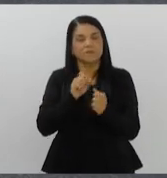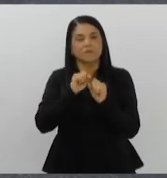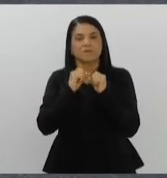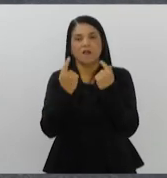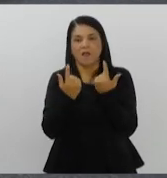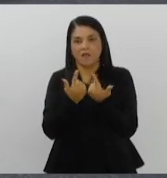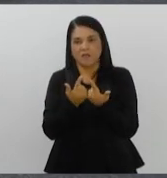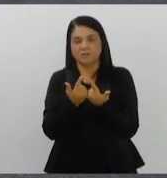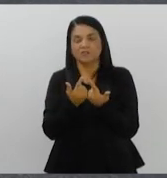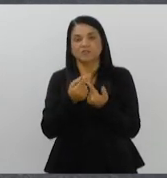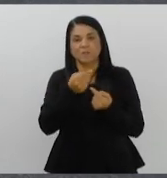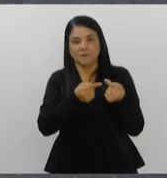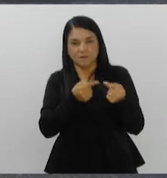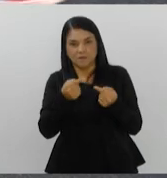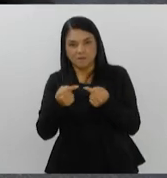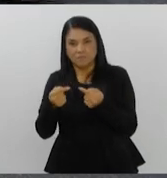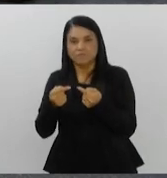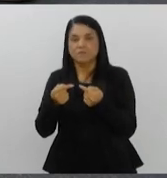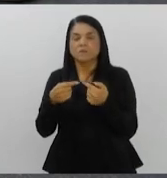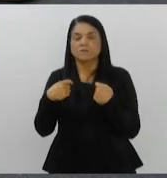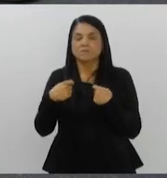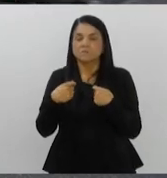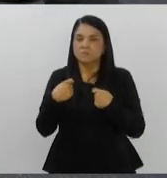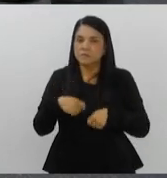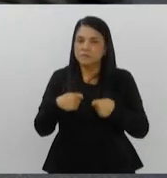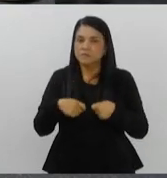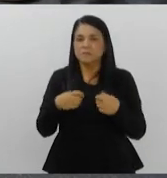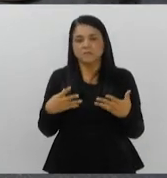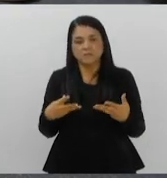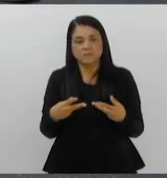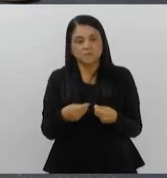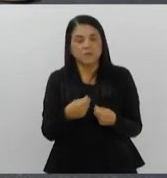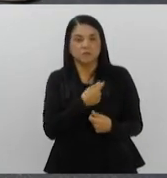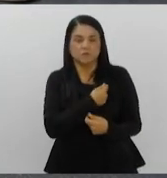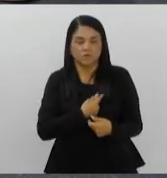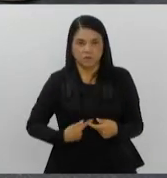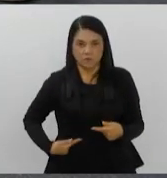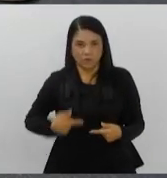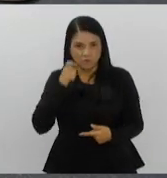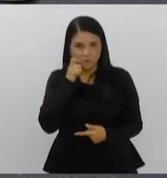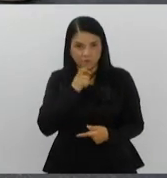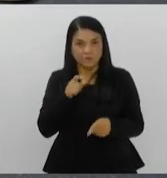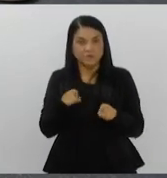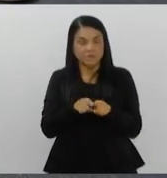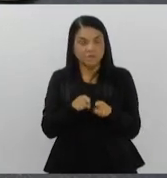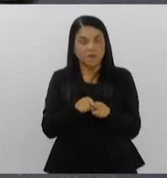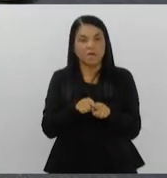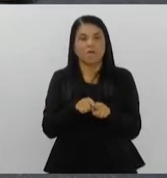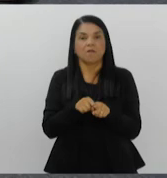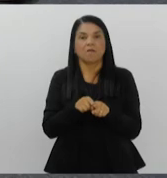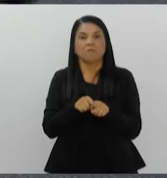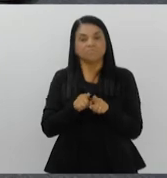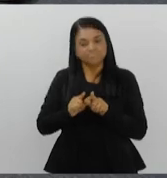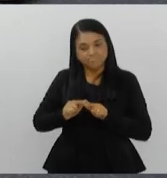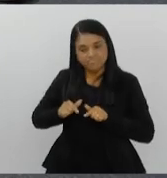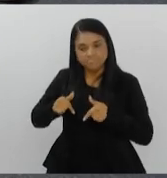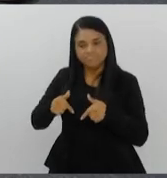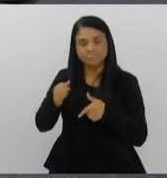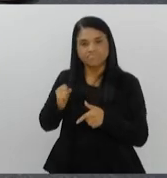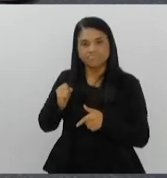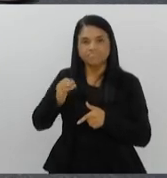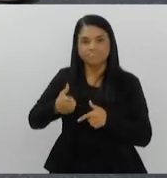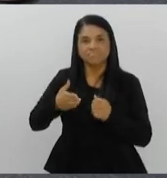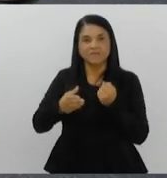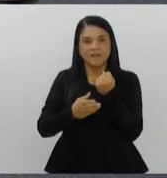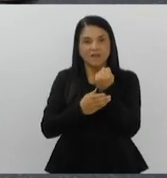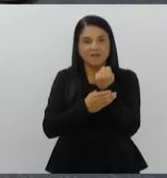que a gente espera não só a sensibilidade do governador, mas que o governador se aplique em garantir